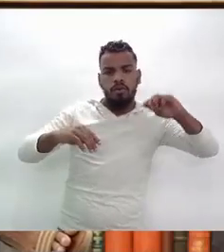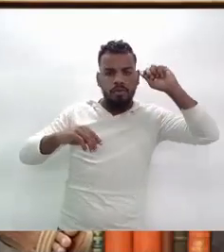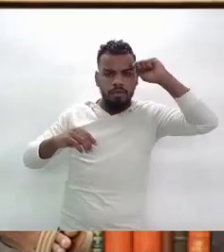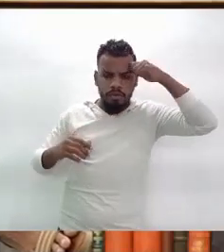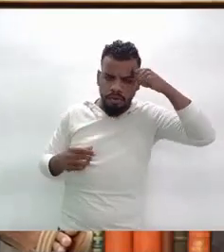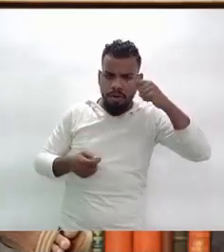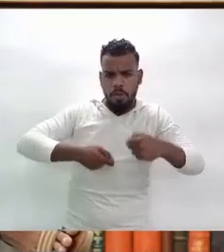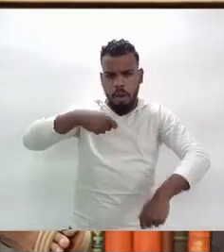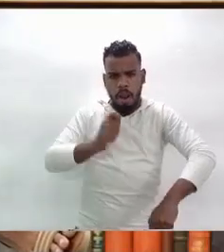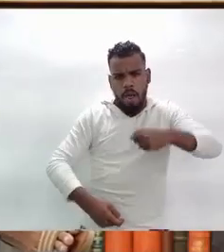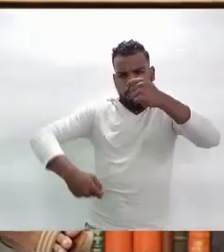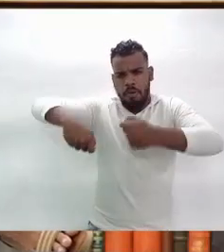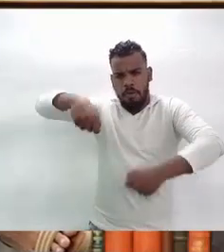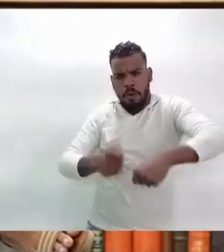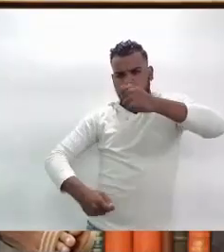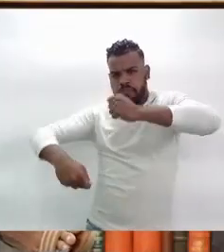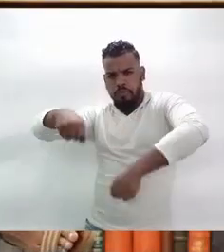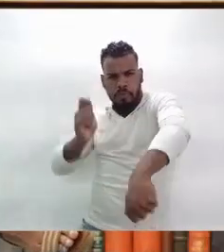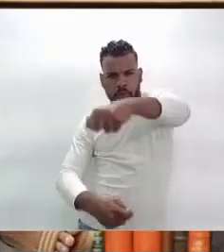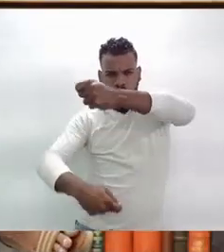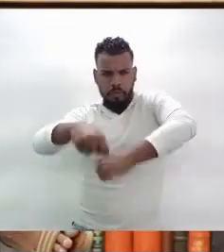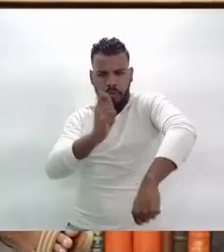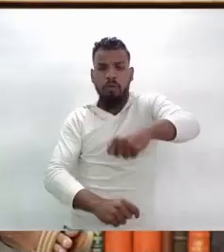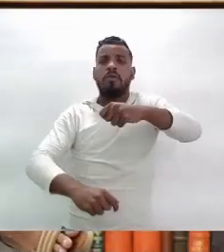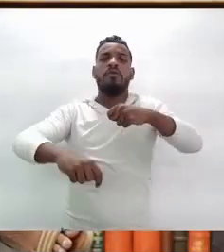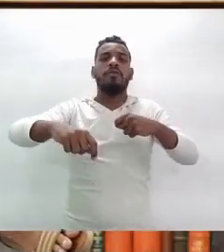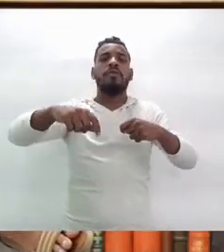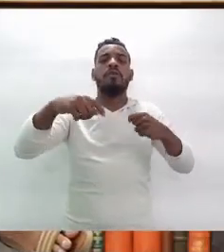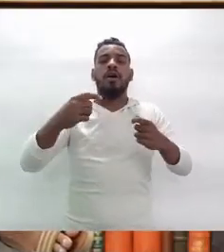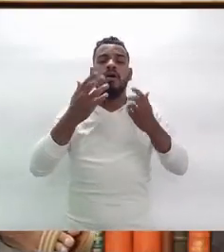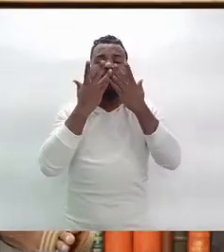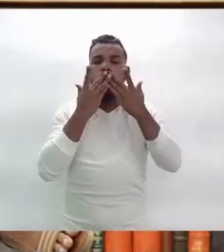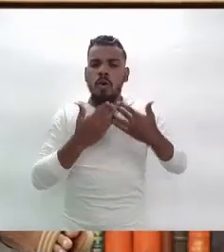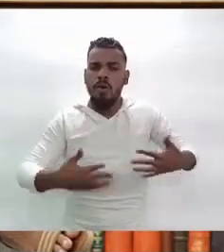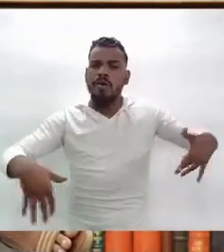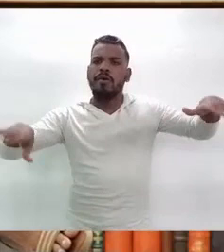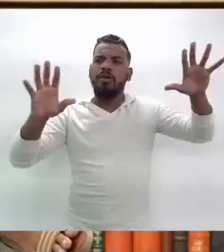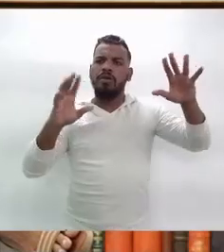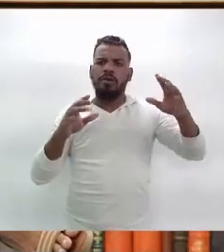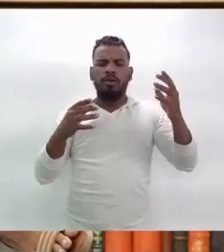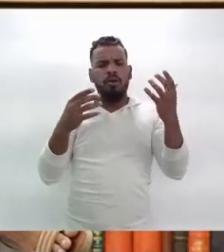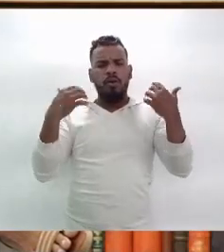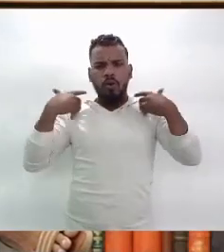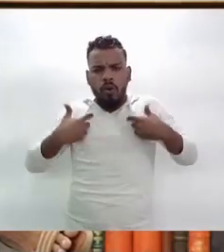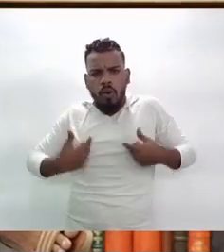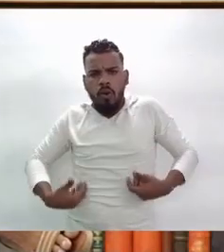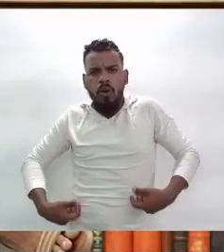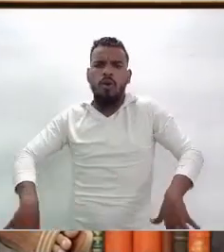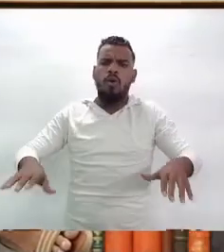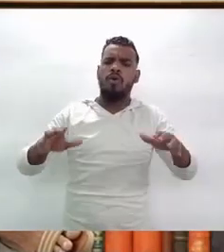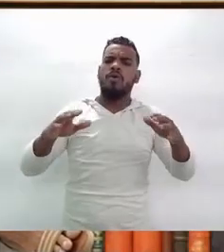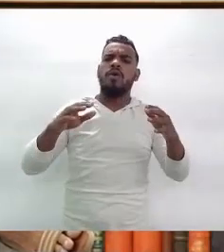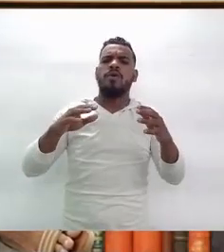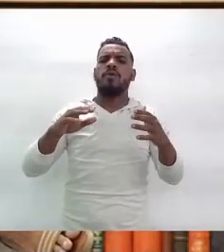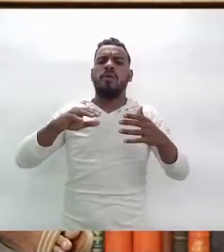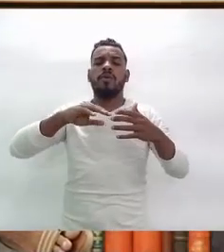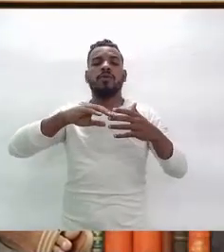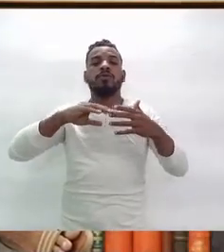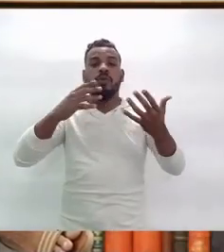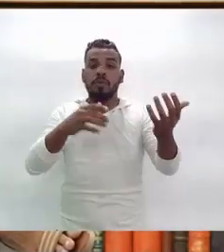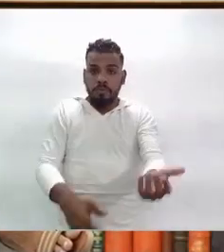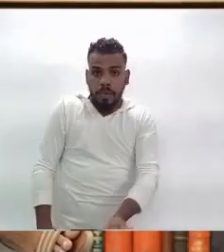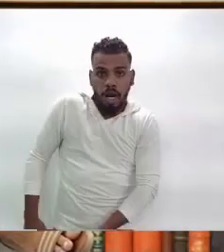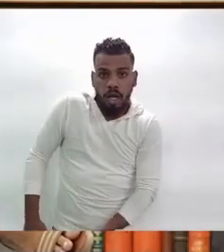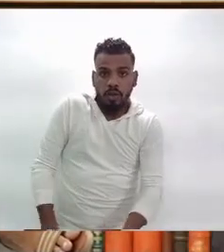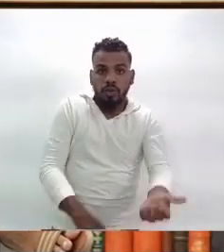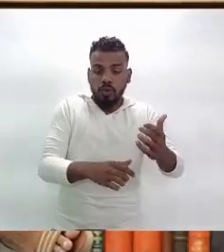são o batuque, aquele ritmo, e traziam o colorido, os adornos, a questão da calunga. Então, o